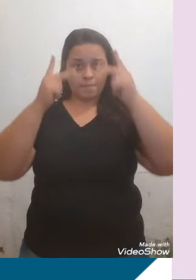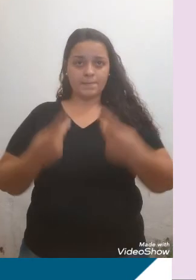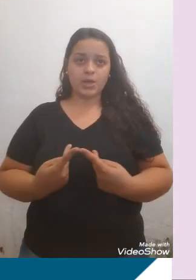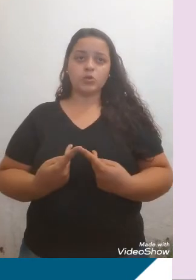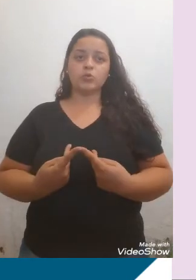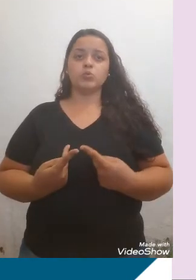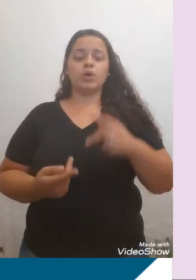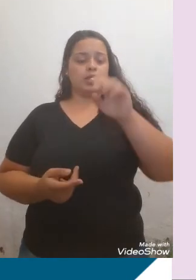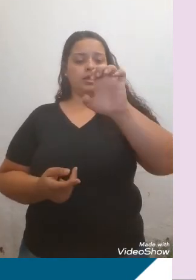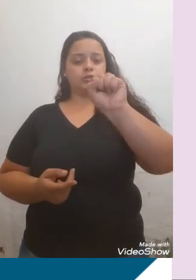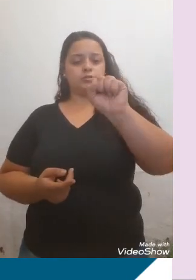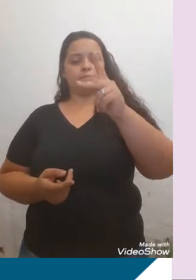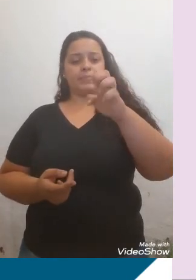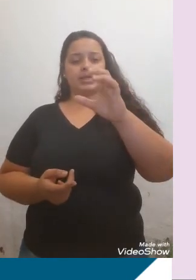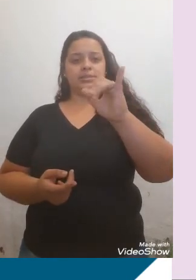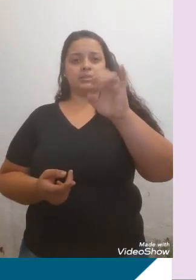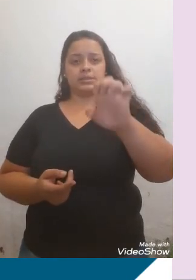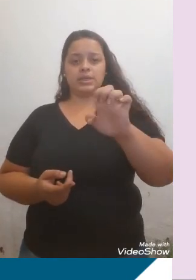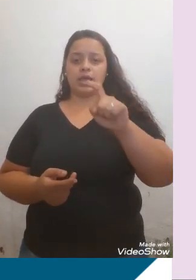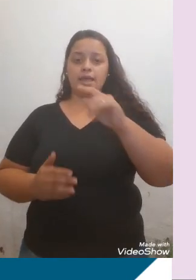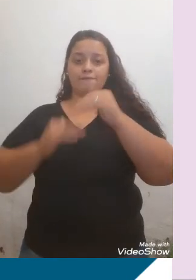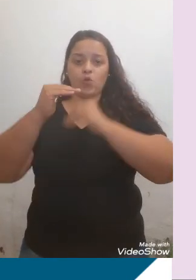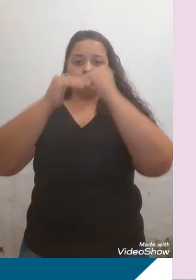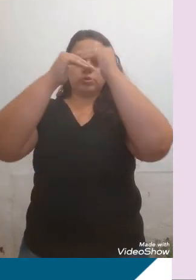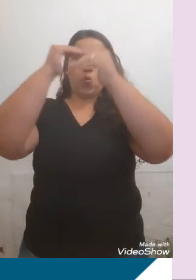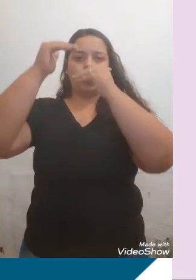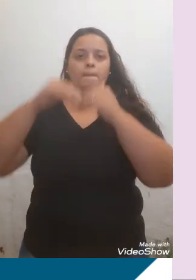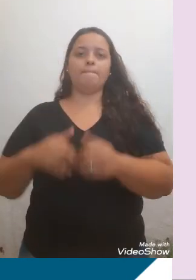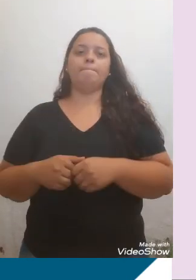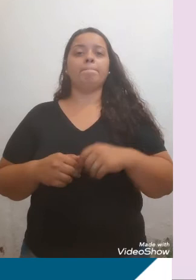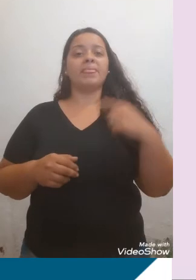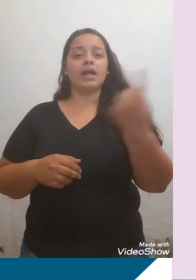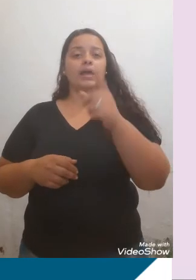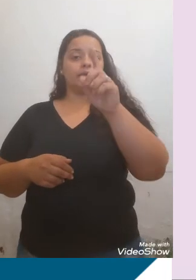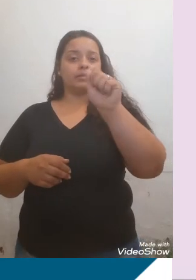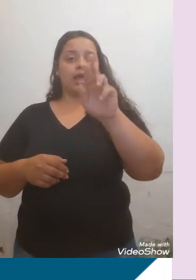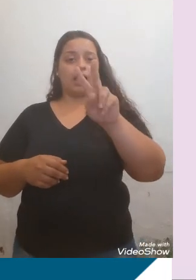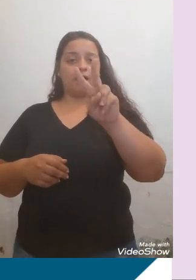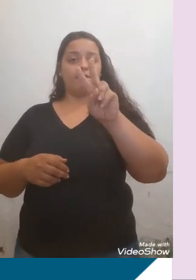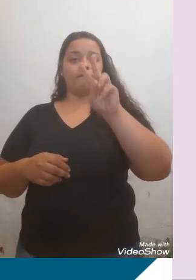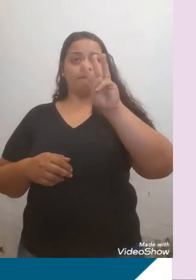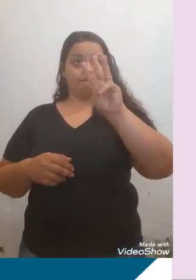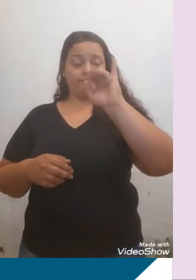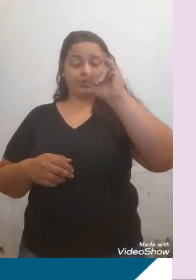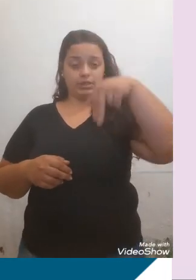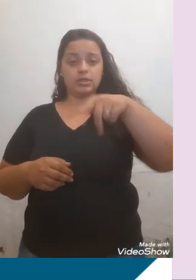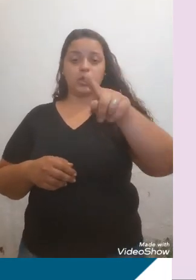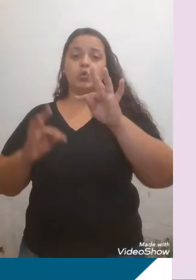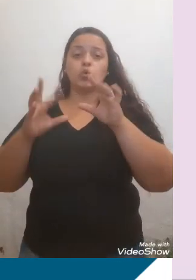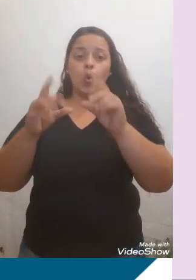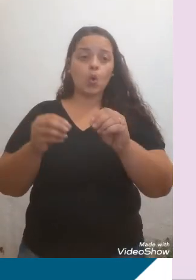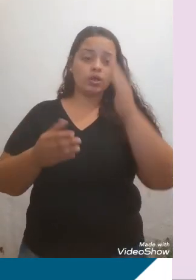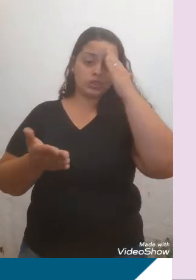Darwin, onde, Darwin vai defender que todas as espécies